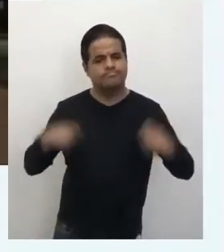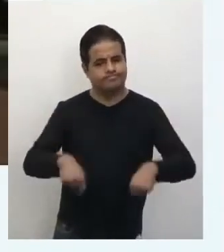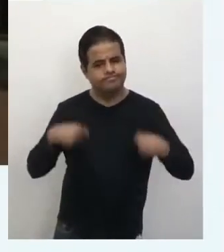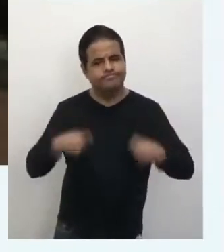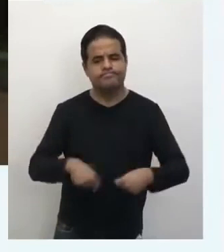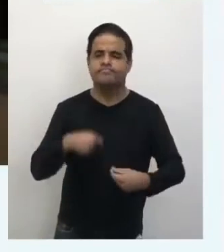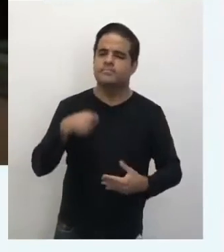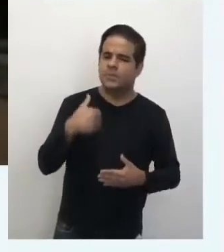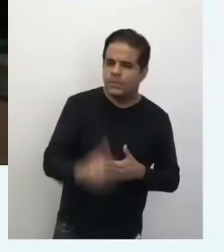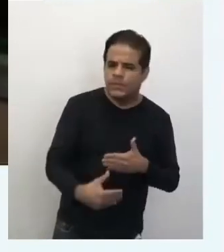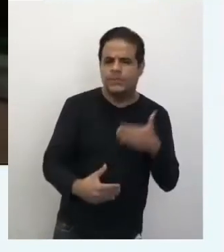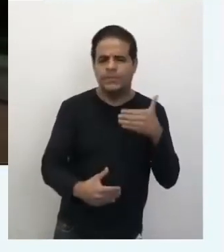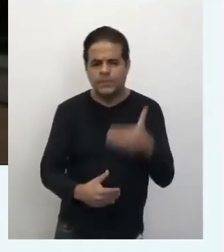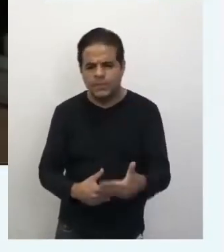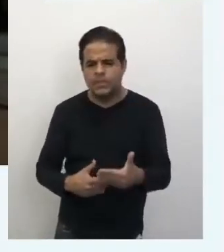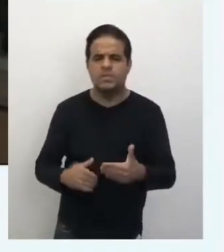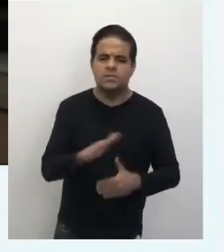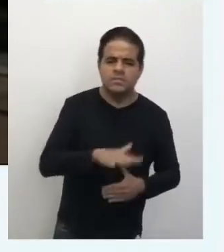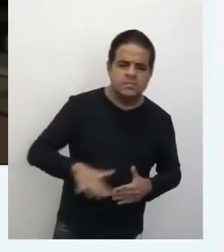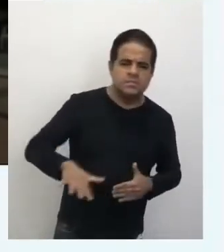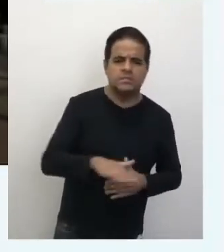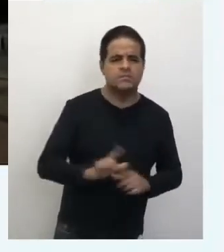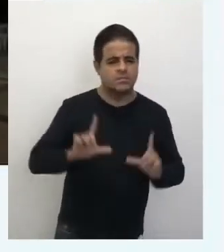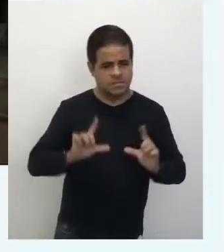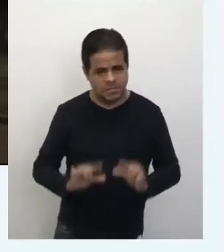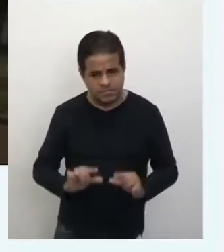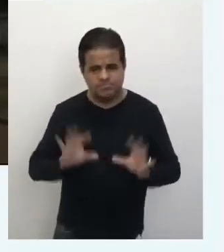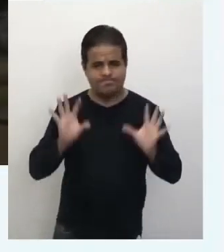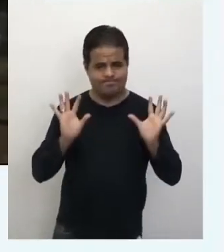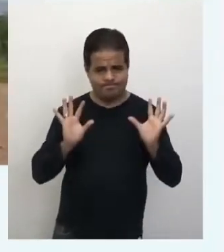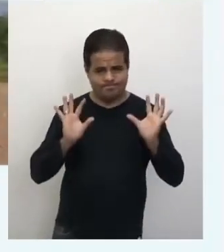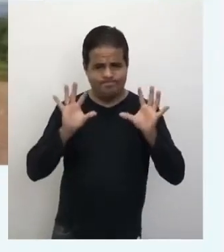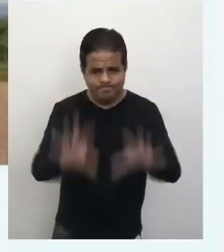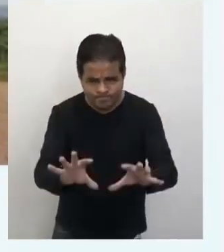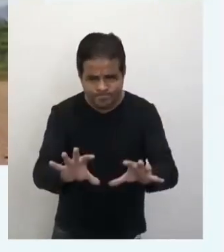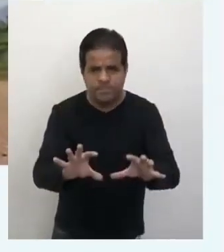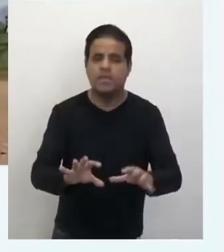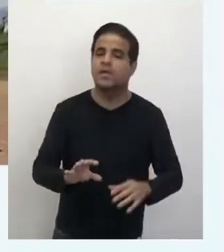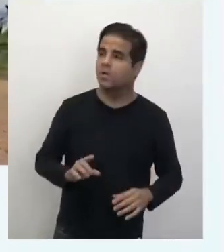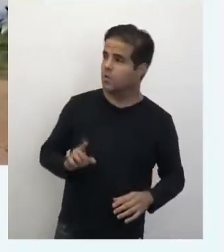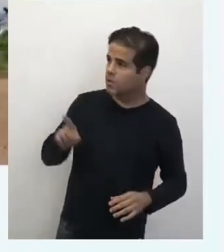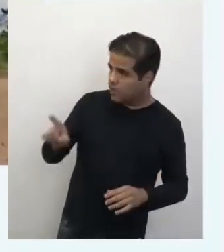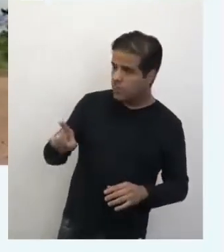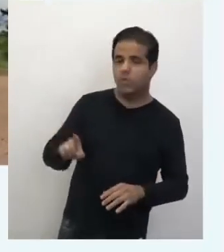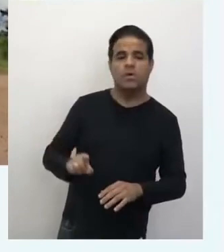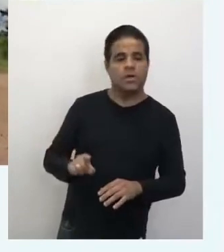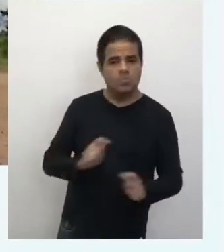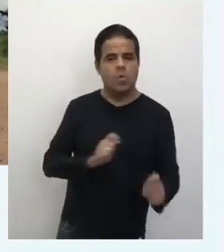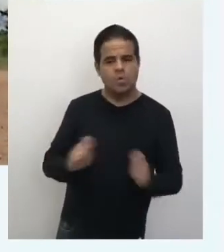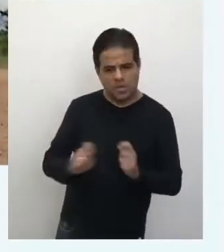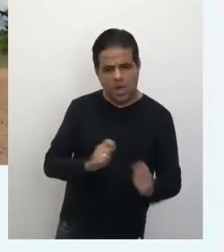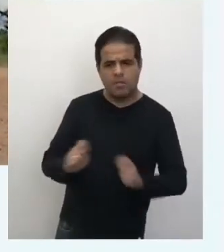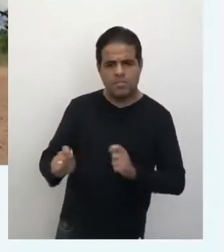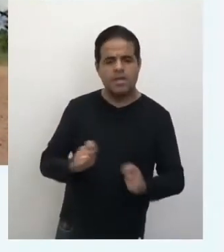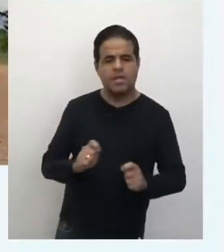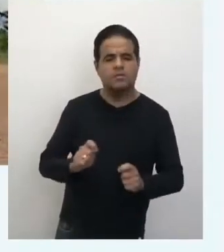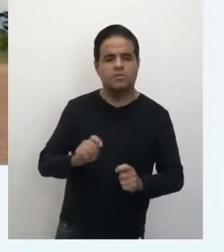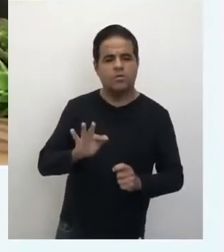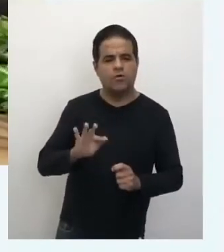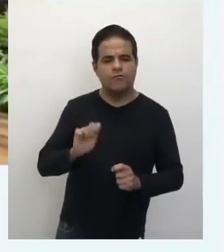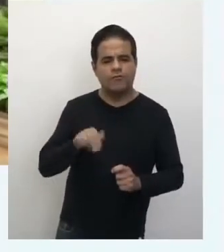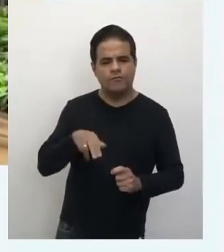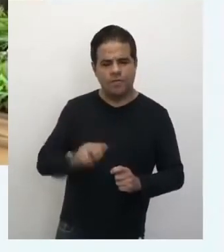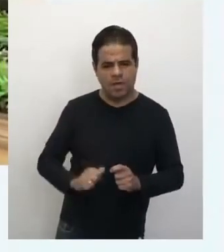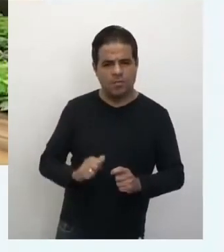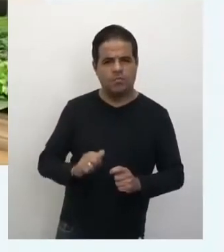A passos lentos, essas medidas para diminuir o impacto da obra vão aparecendo. Essa é a unidade de monitoramento de fauna e flora da Norte